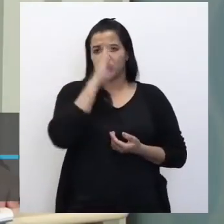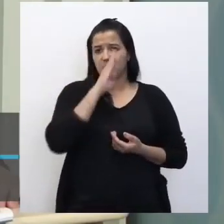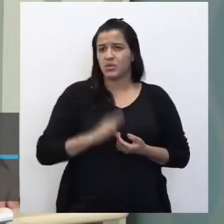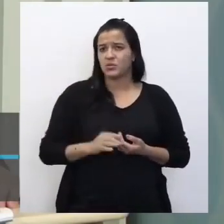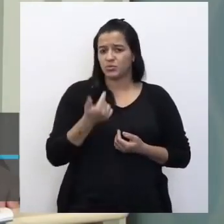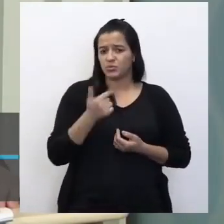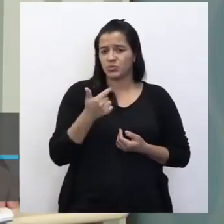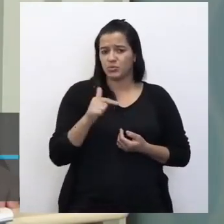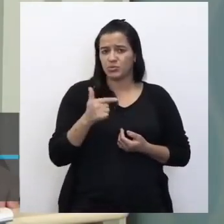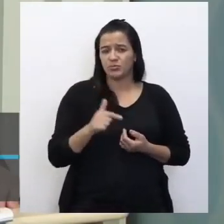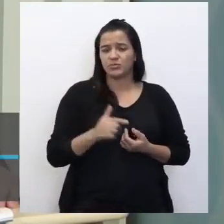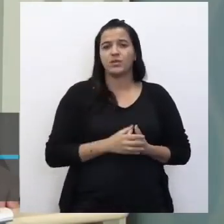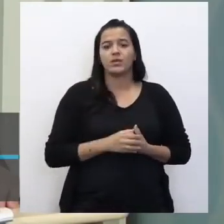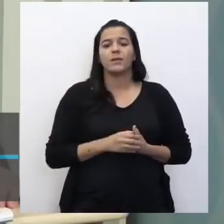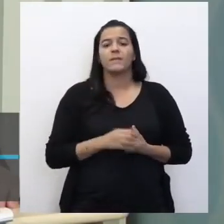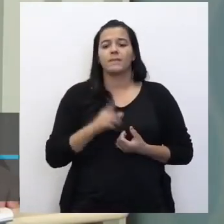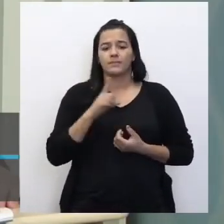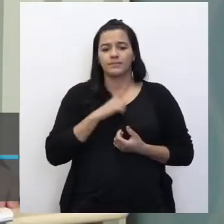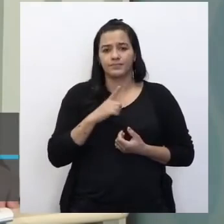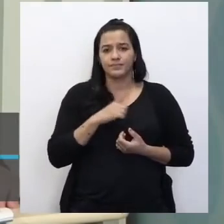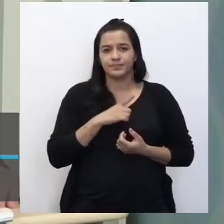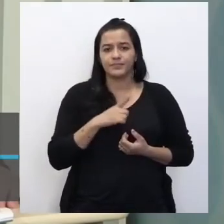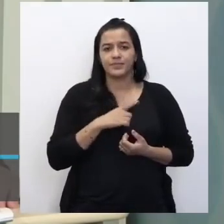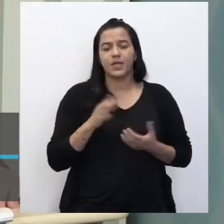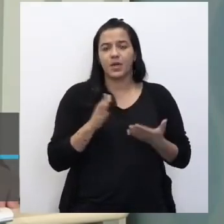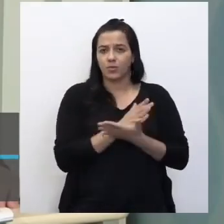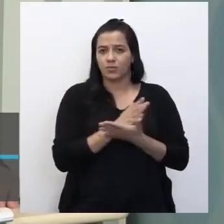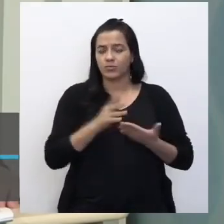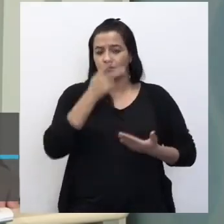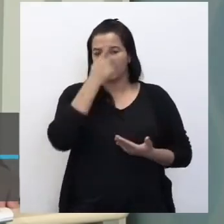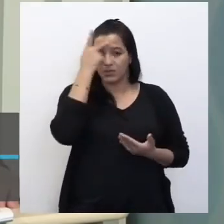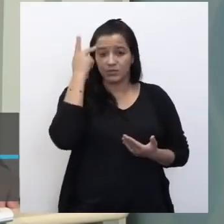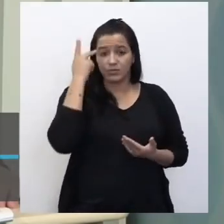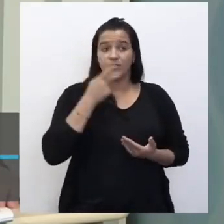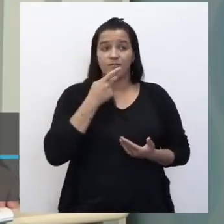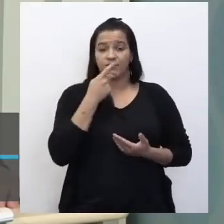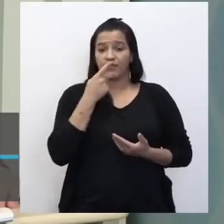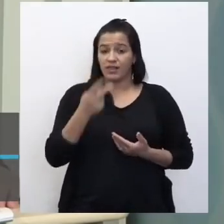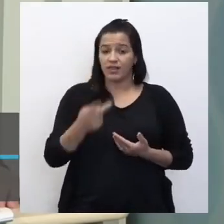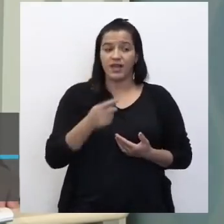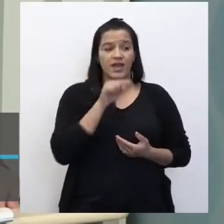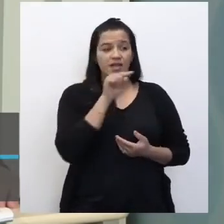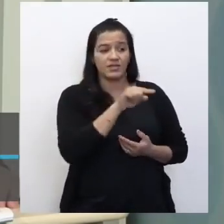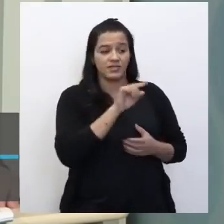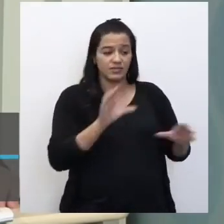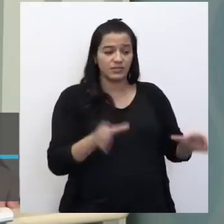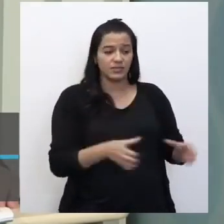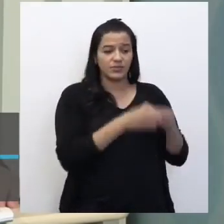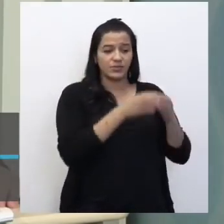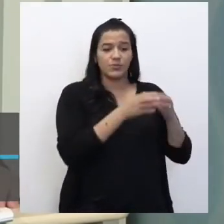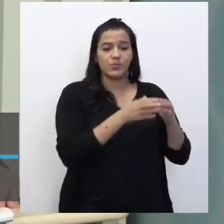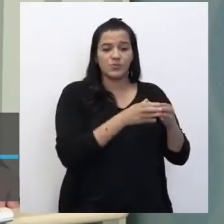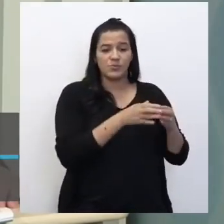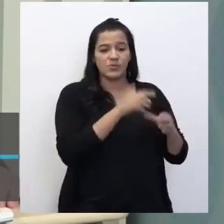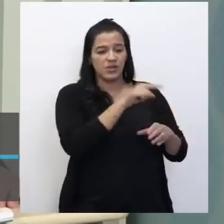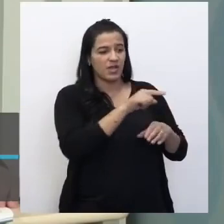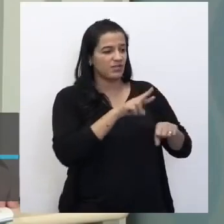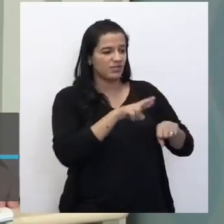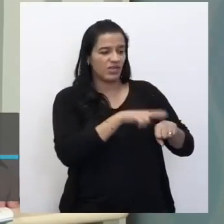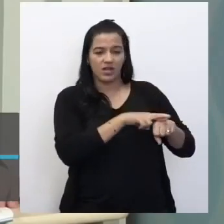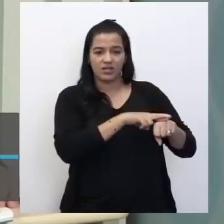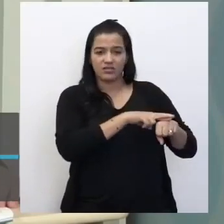Europa, as pessoas que diziam: esse negócio de eugenia é uma loucura